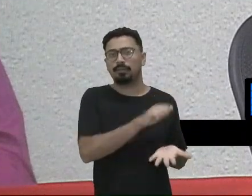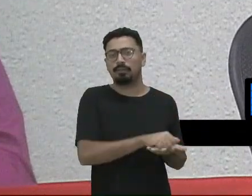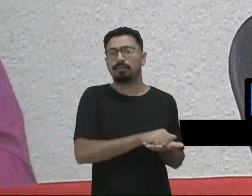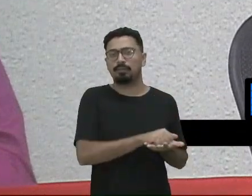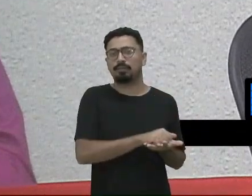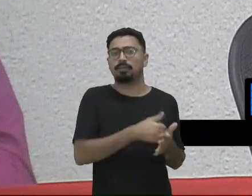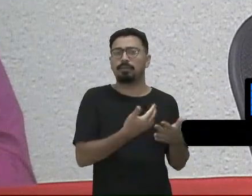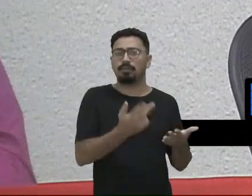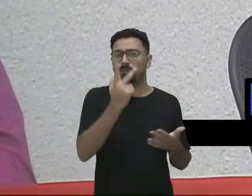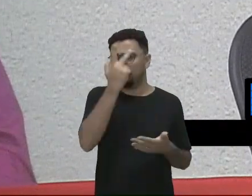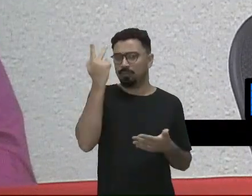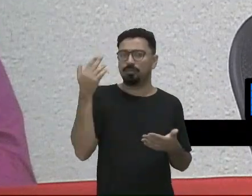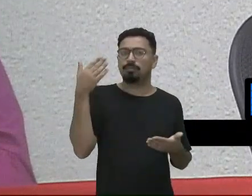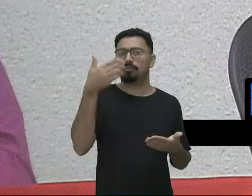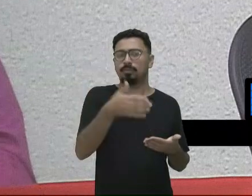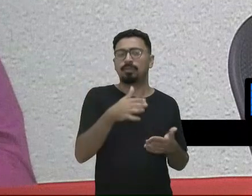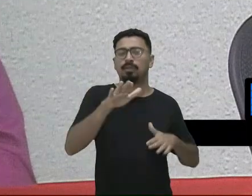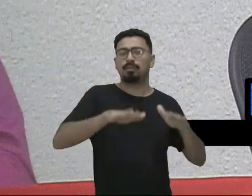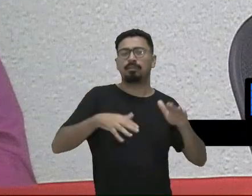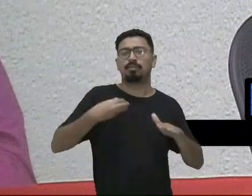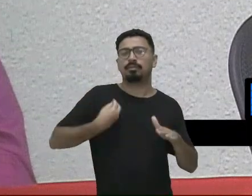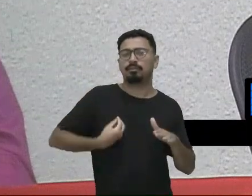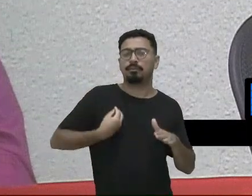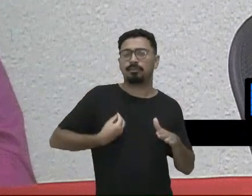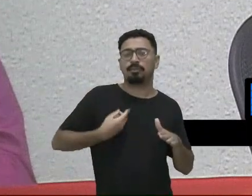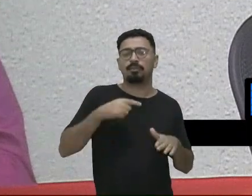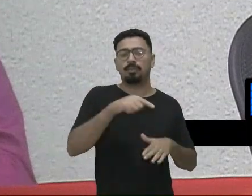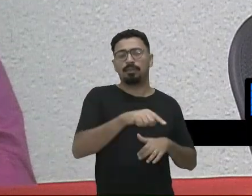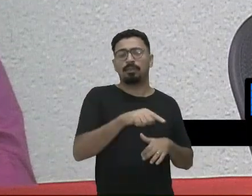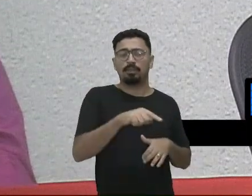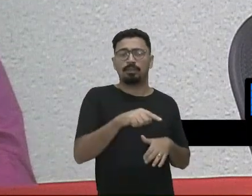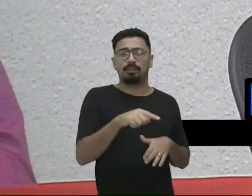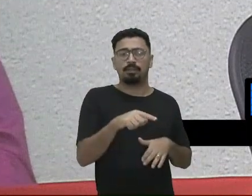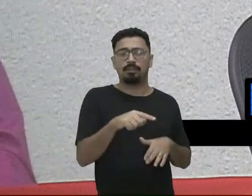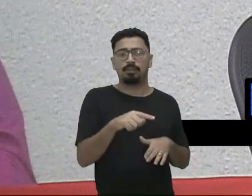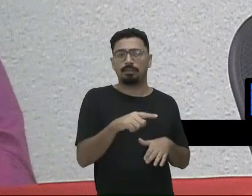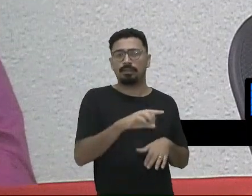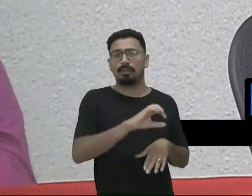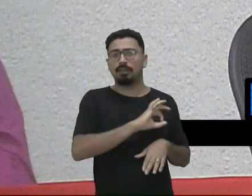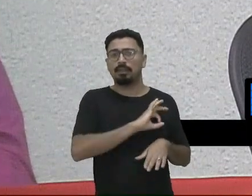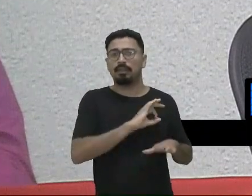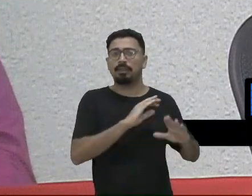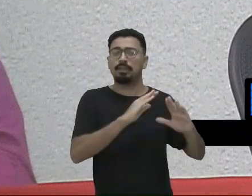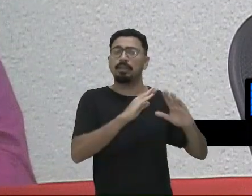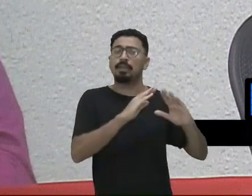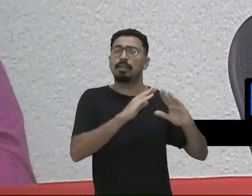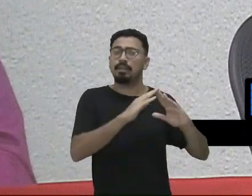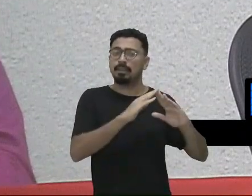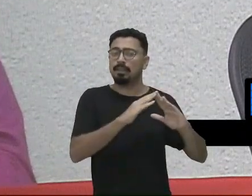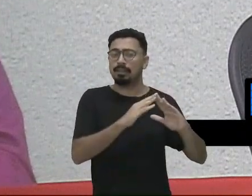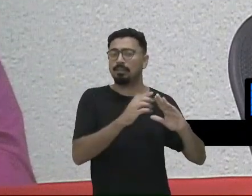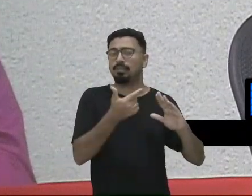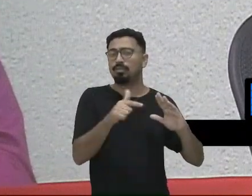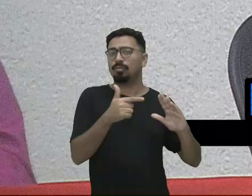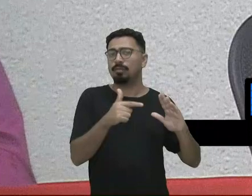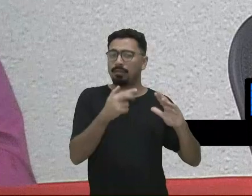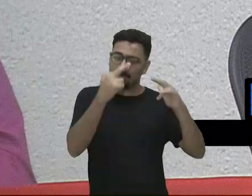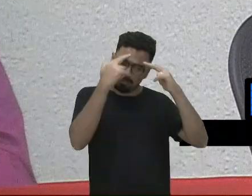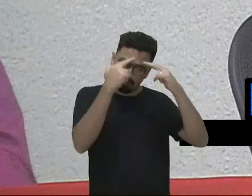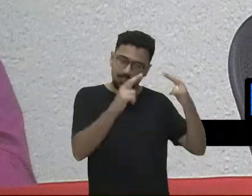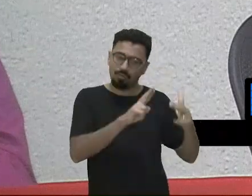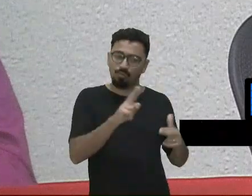e aí a pessoa vai e passa às vezes pela delegacia e não tem o respeito ao nome social, não tem respeito à sua